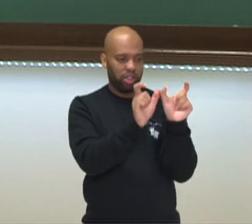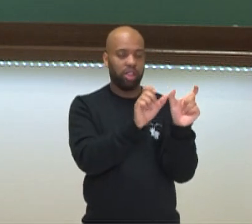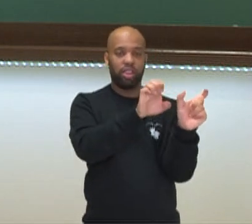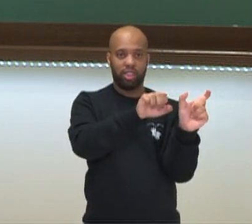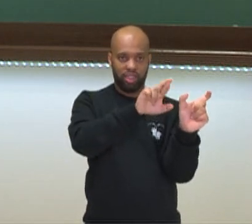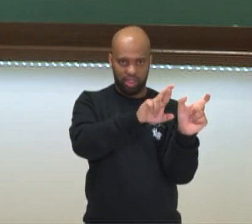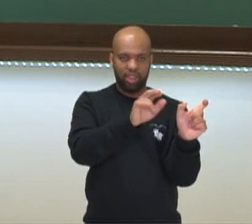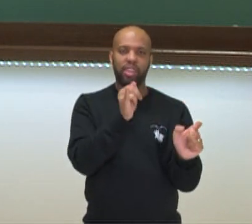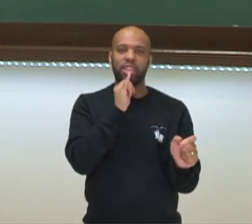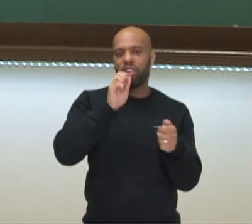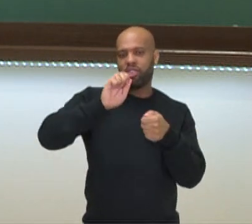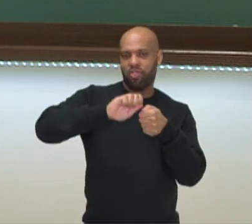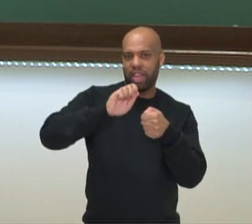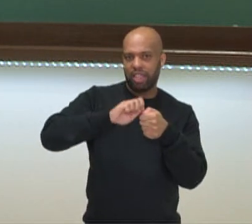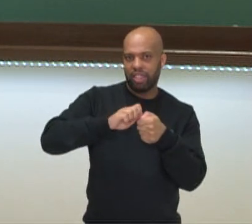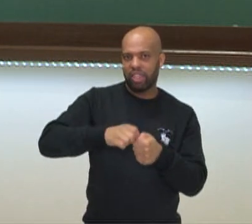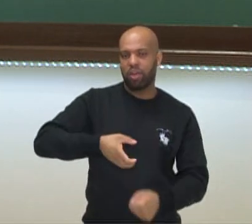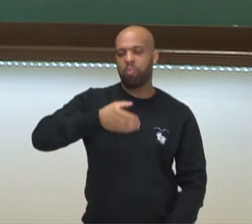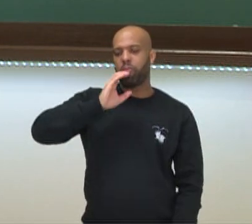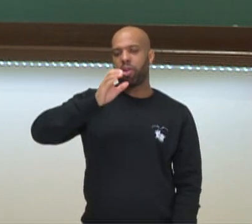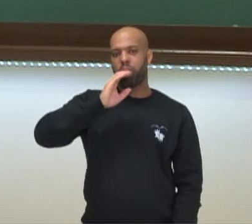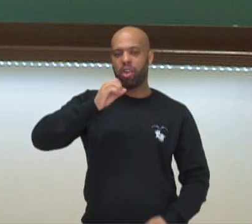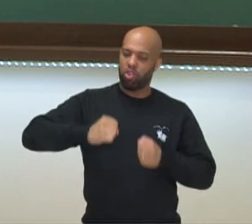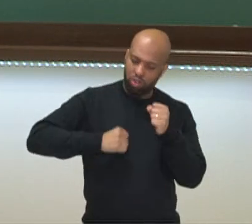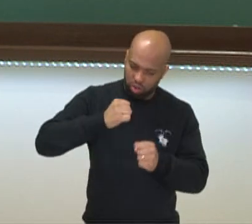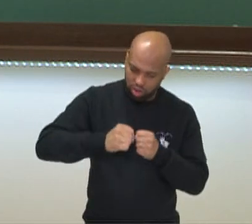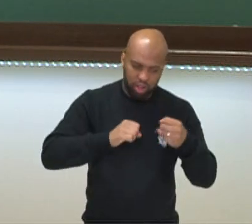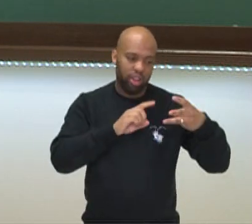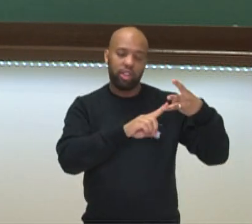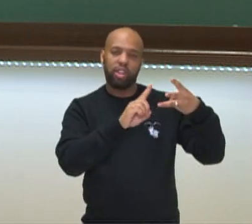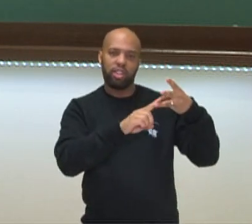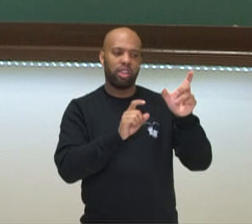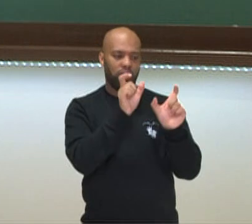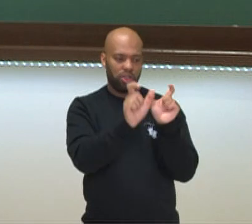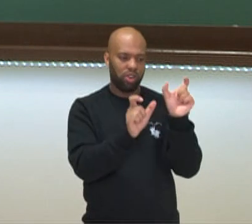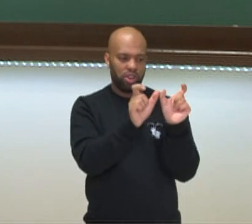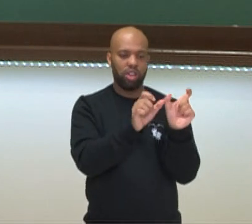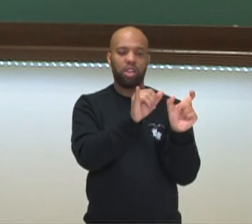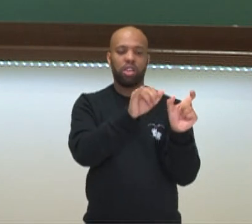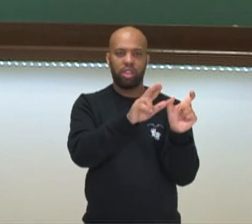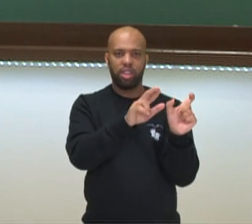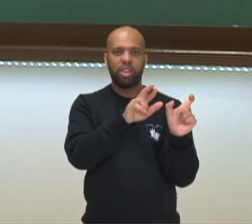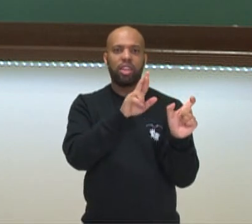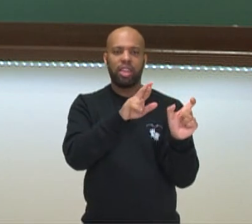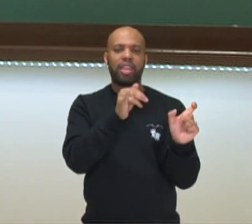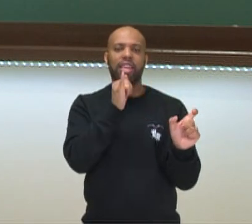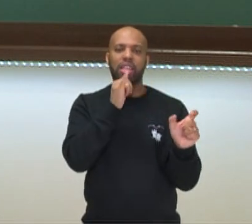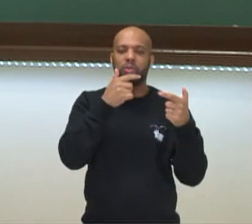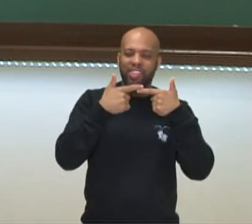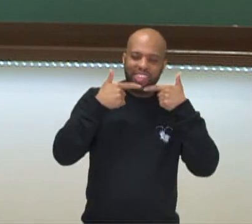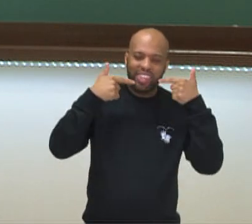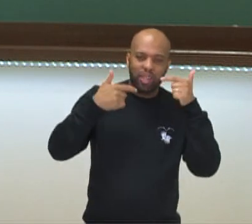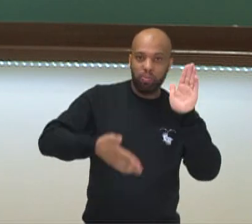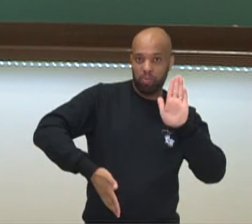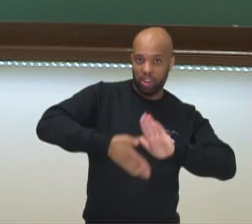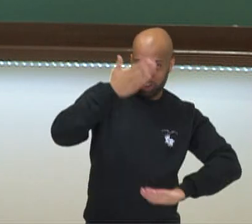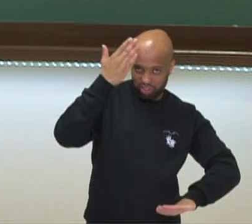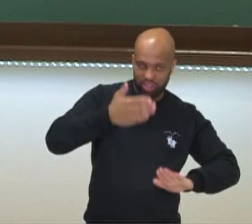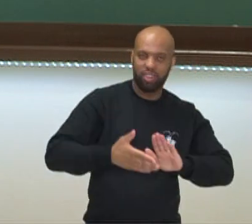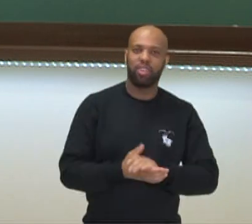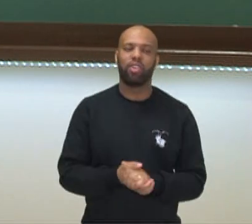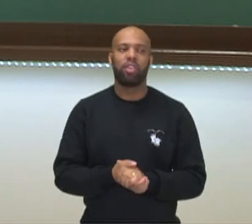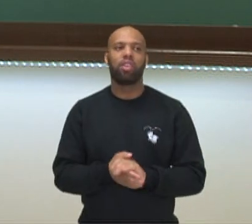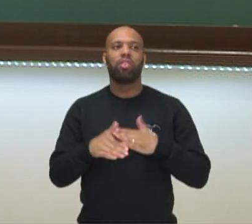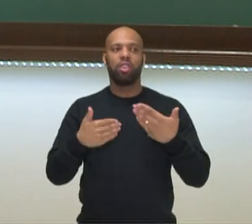er, fazer, beber, correr. E terceira conjugação, terminam em ir, sorrir, partir, fugir. Né?